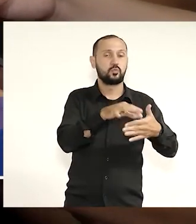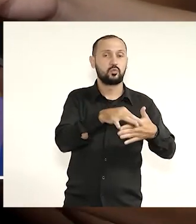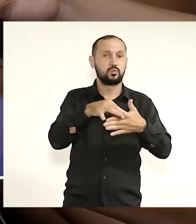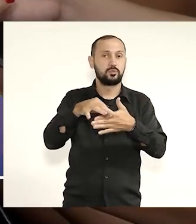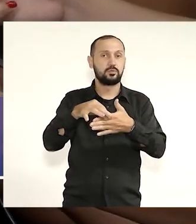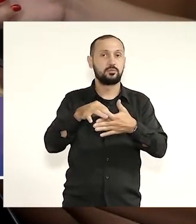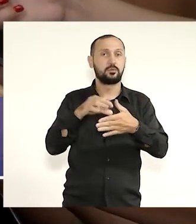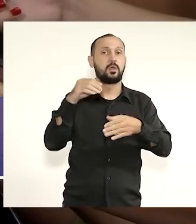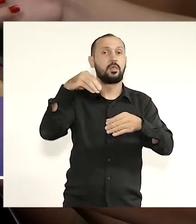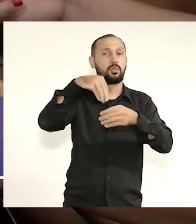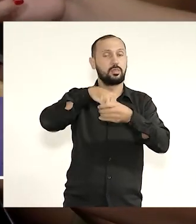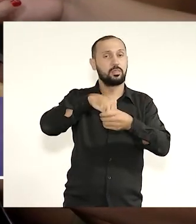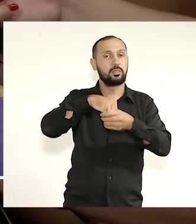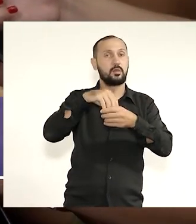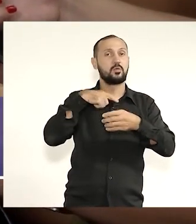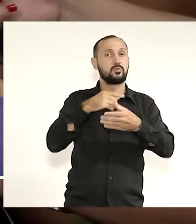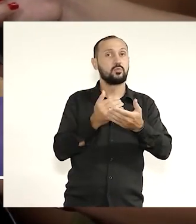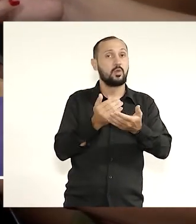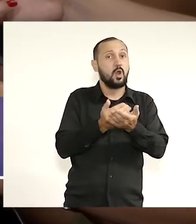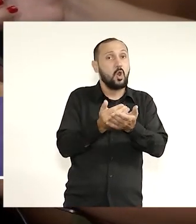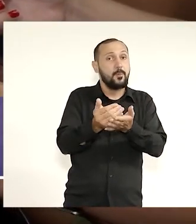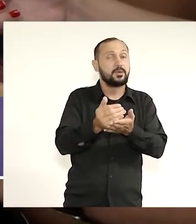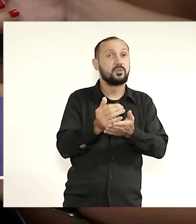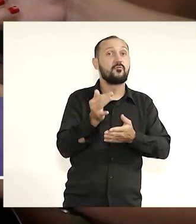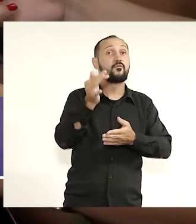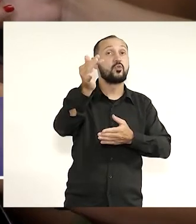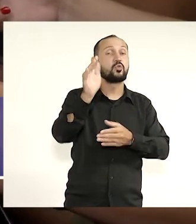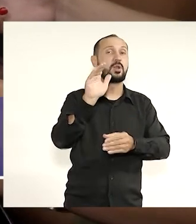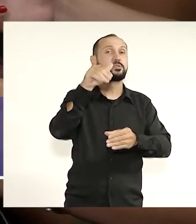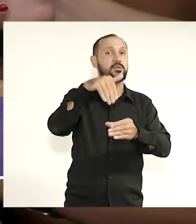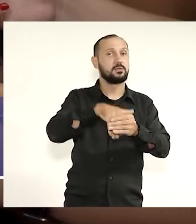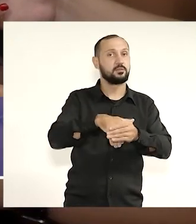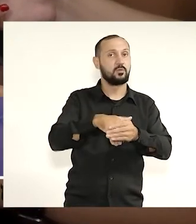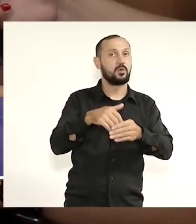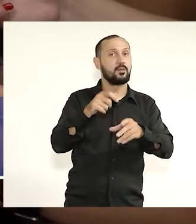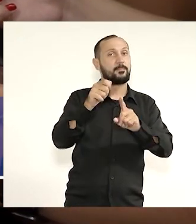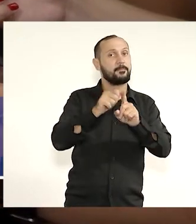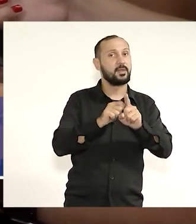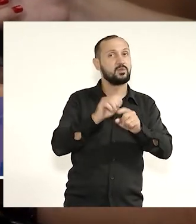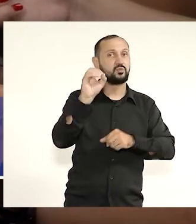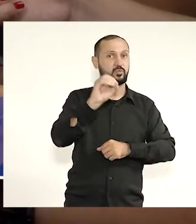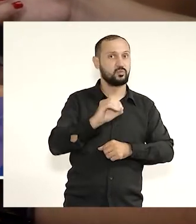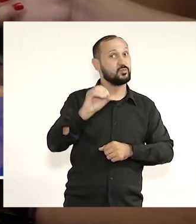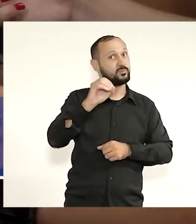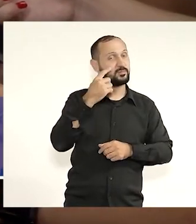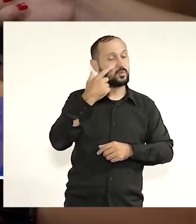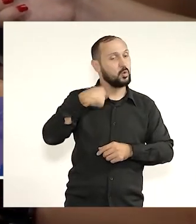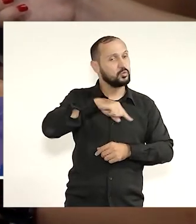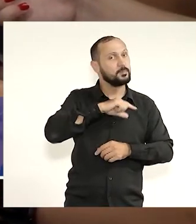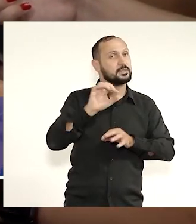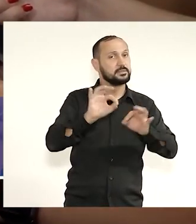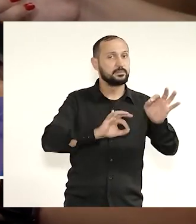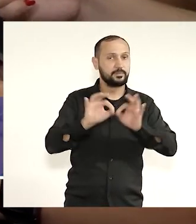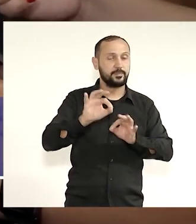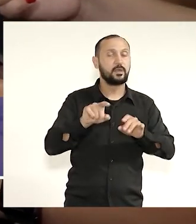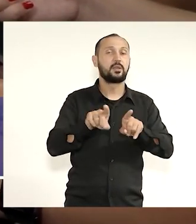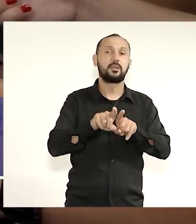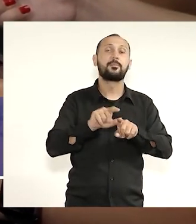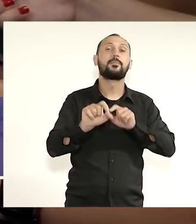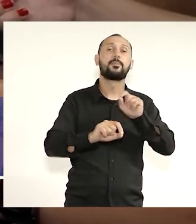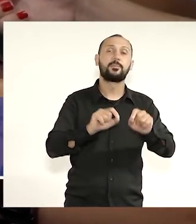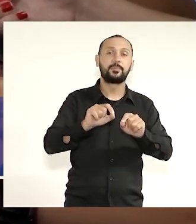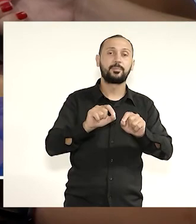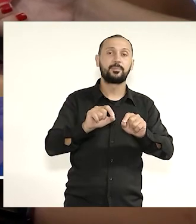os líderes nas eleições municipais que aí virão no próximo mês de outubro. Então, nós temos que nos preparar para isso e